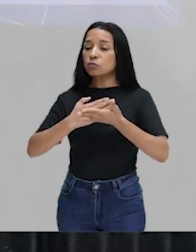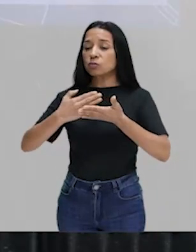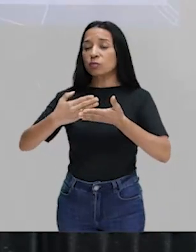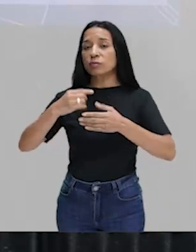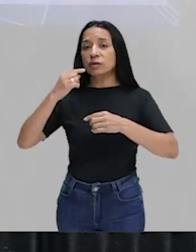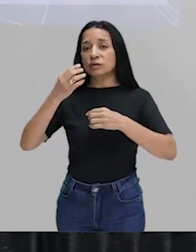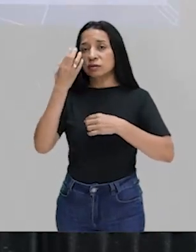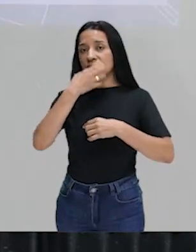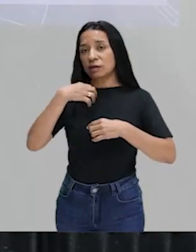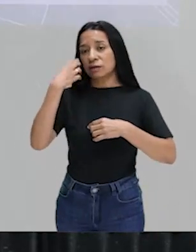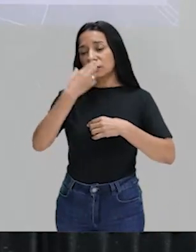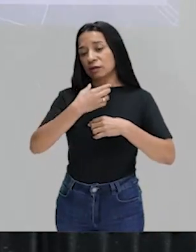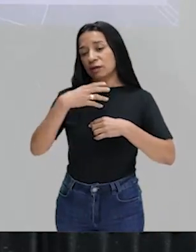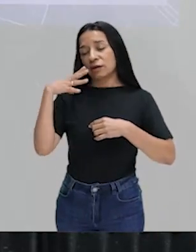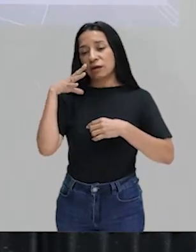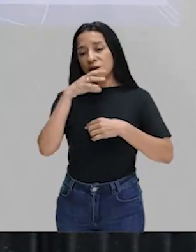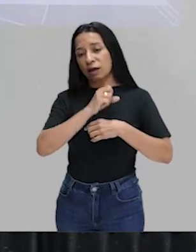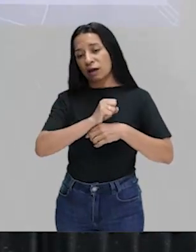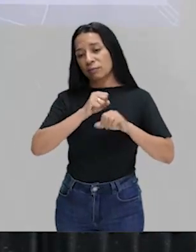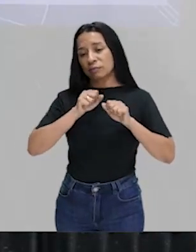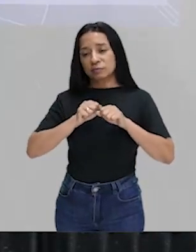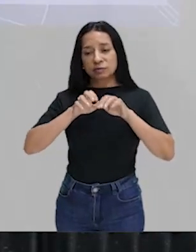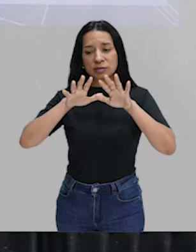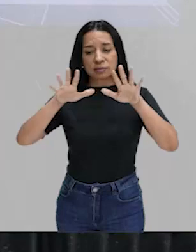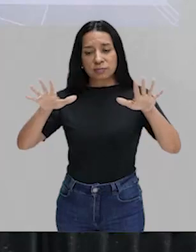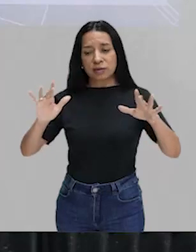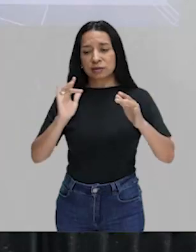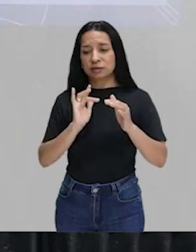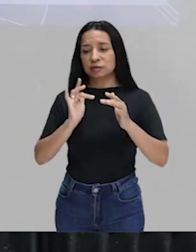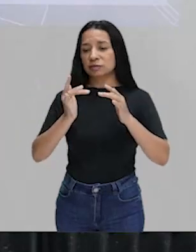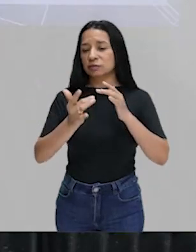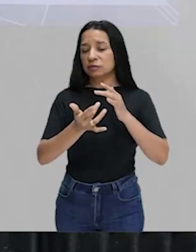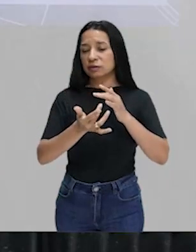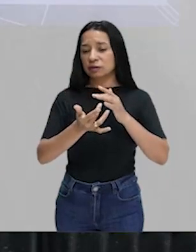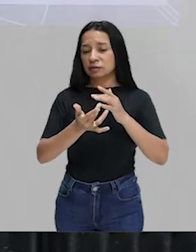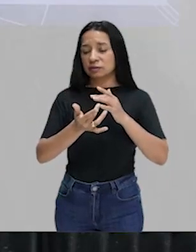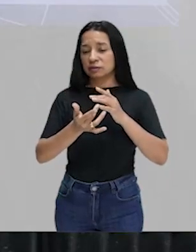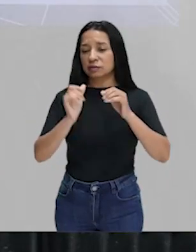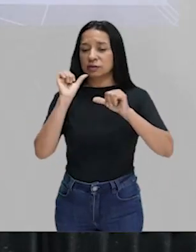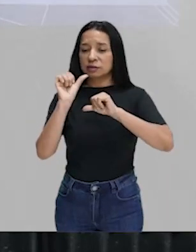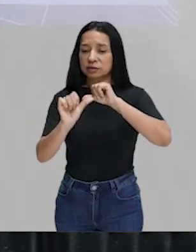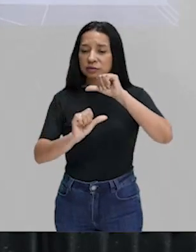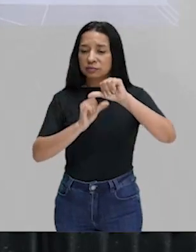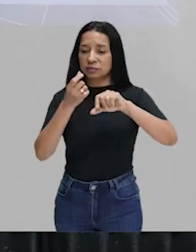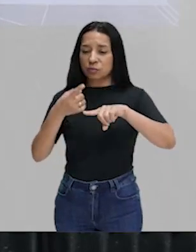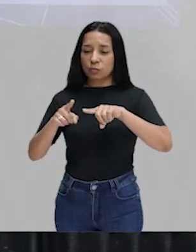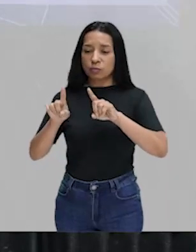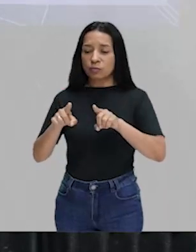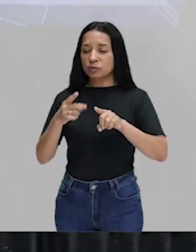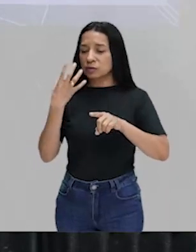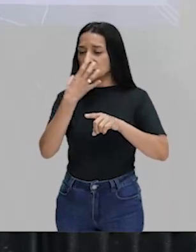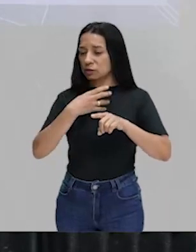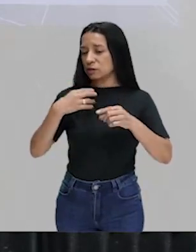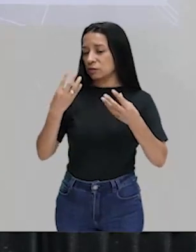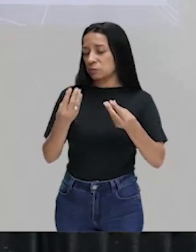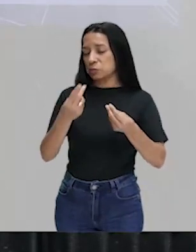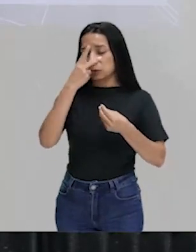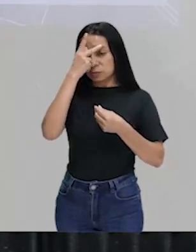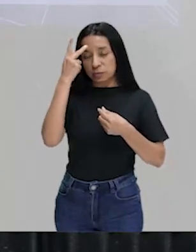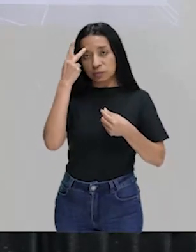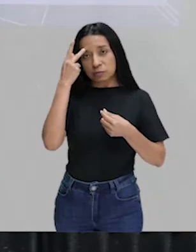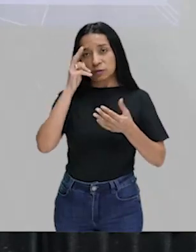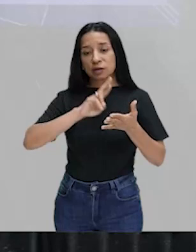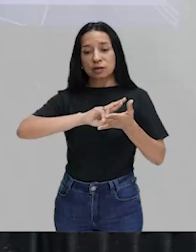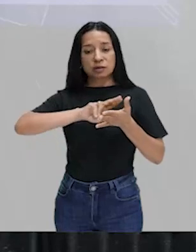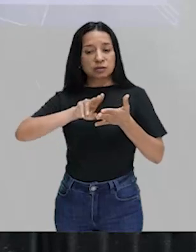cantando. De repente até viraliza aí nas redes sociais e viram músicas cantadas por muitas pessoas,